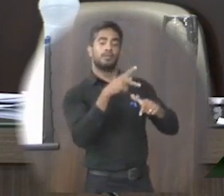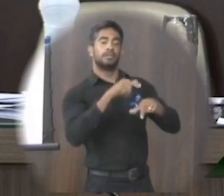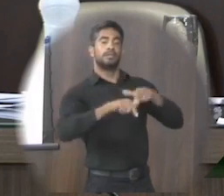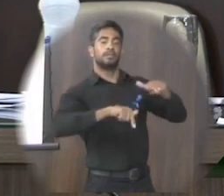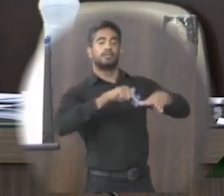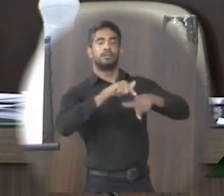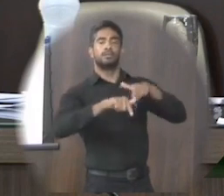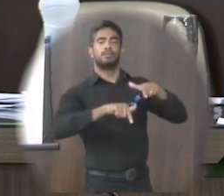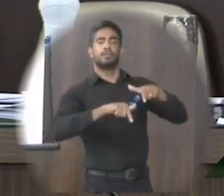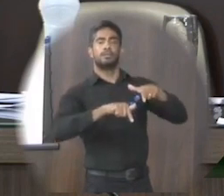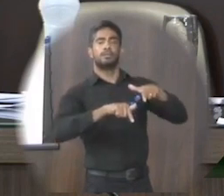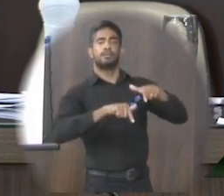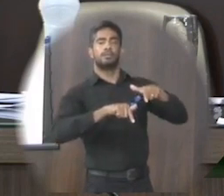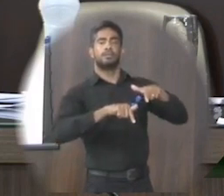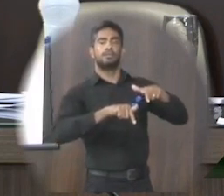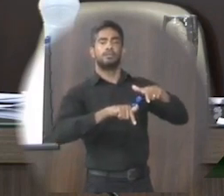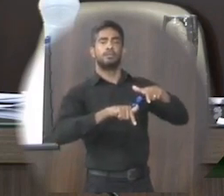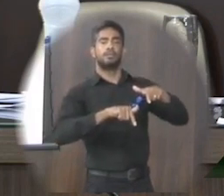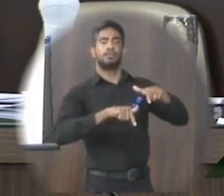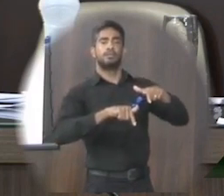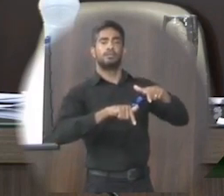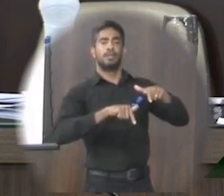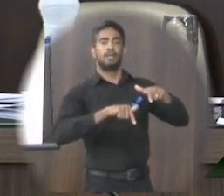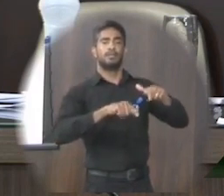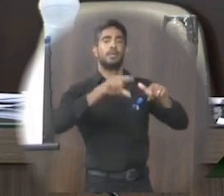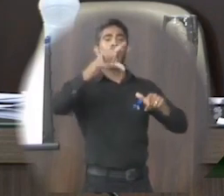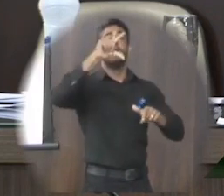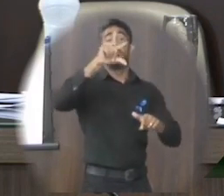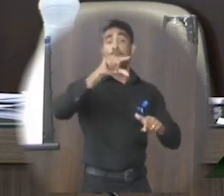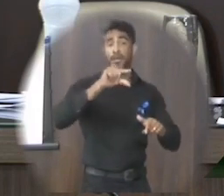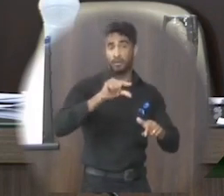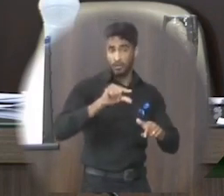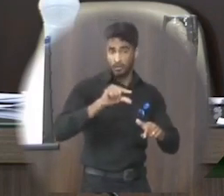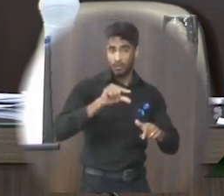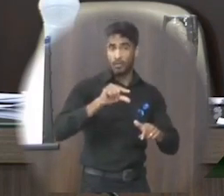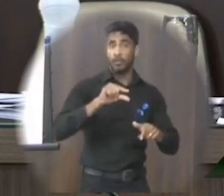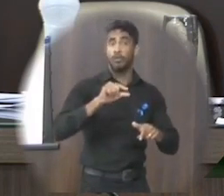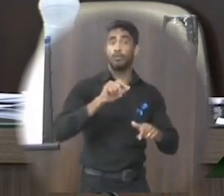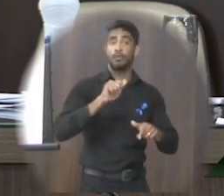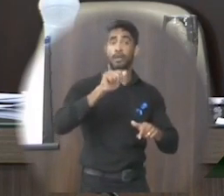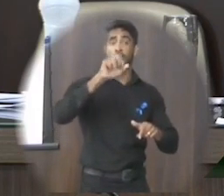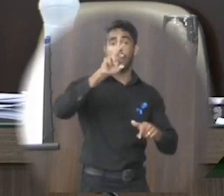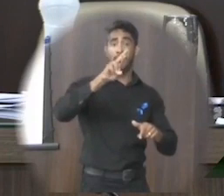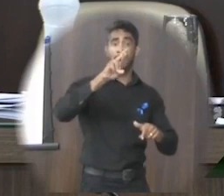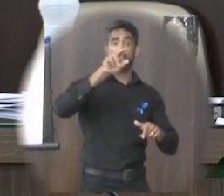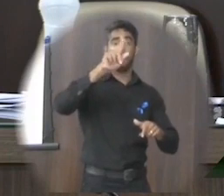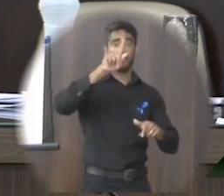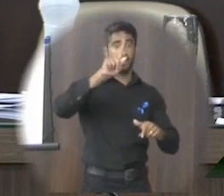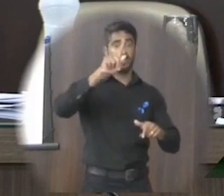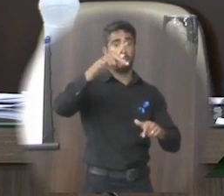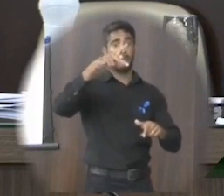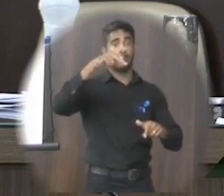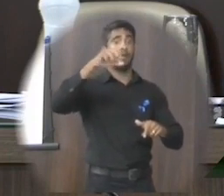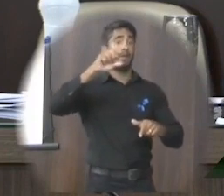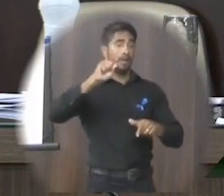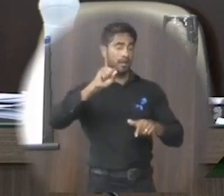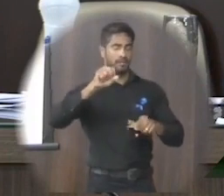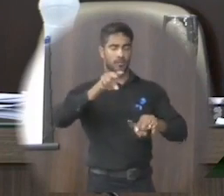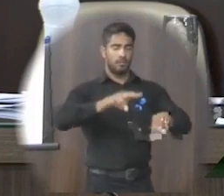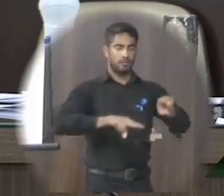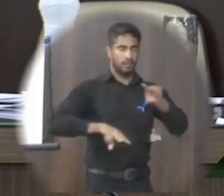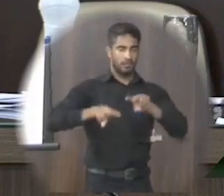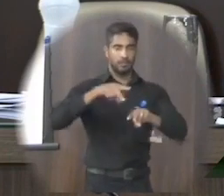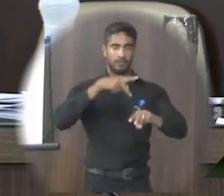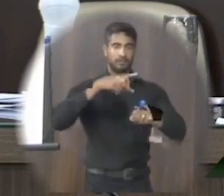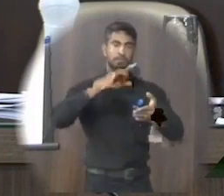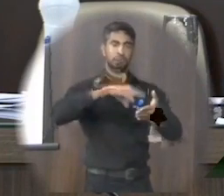recem remunerados inferior ao limite do RGPS. Conclusão: após análise da referida